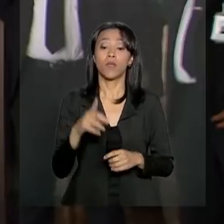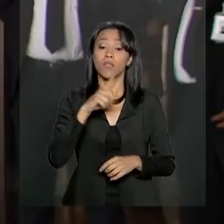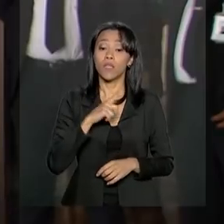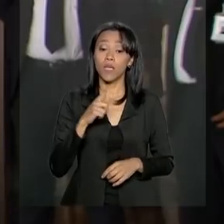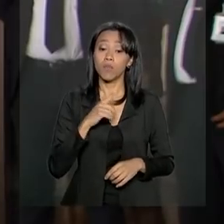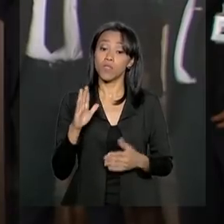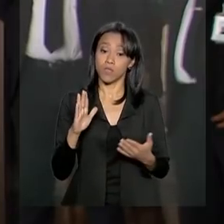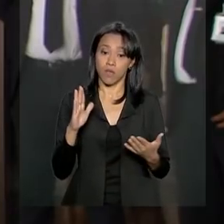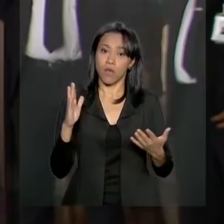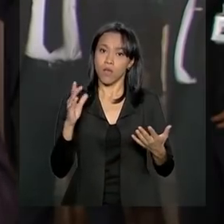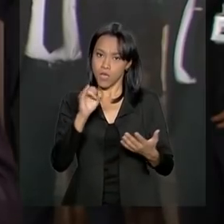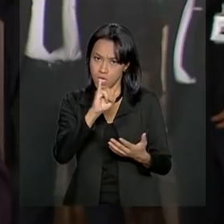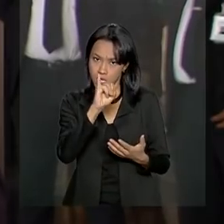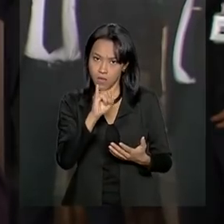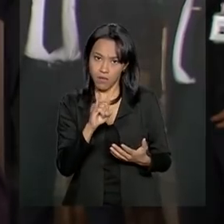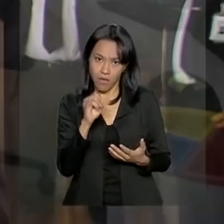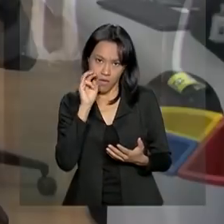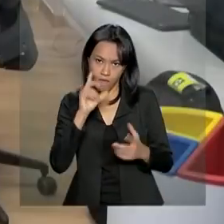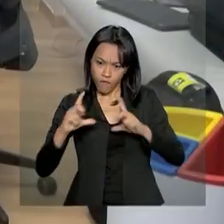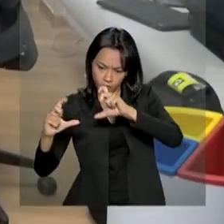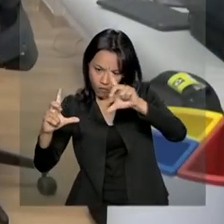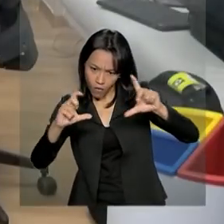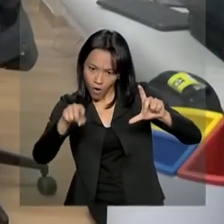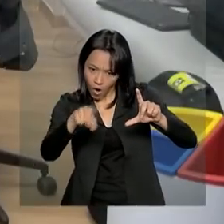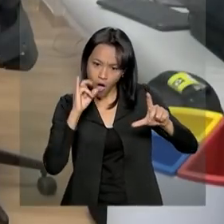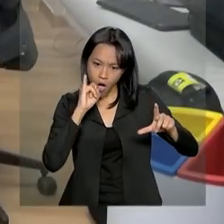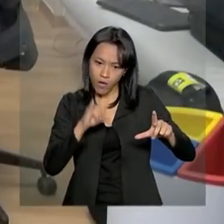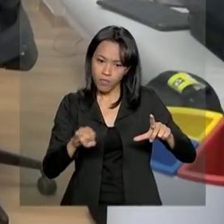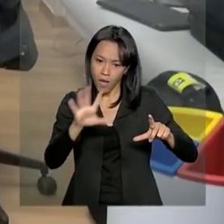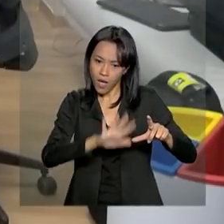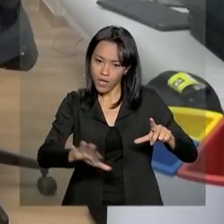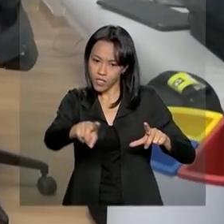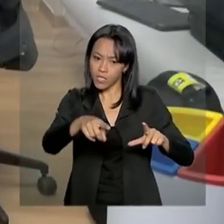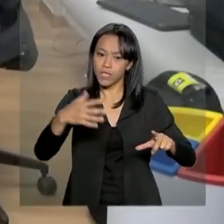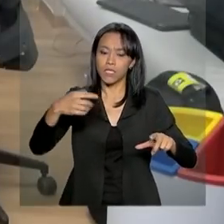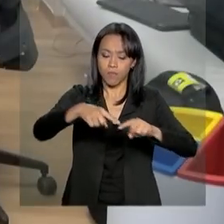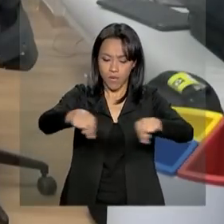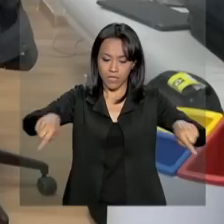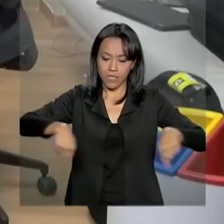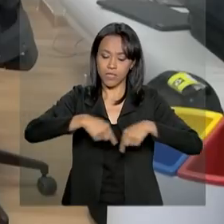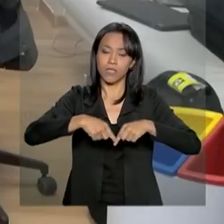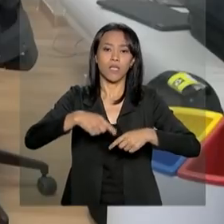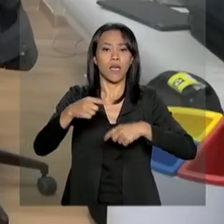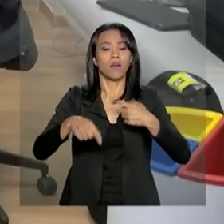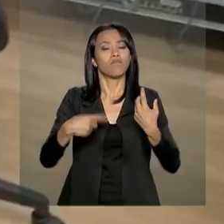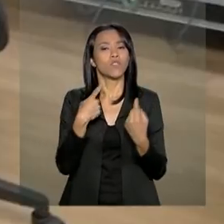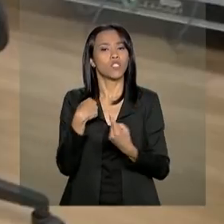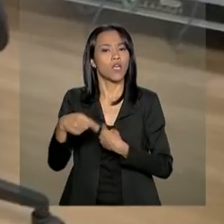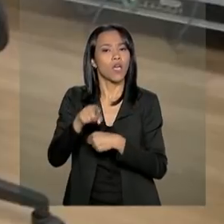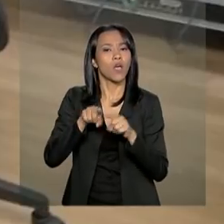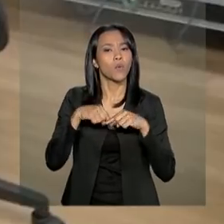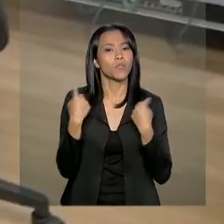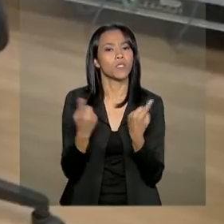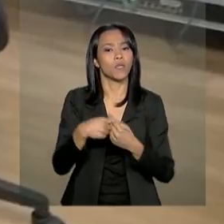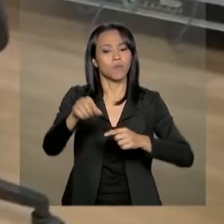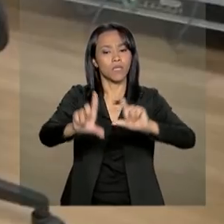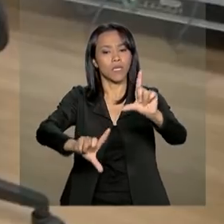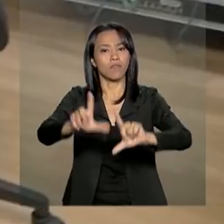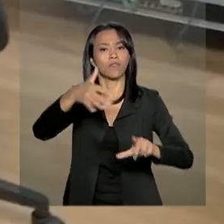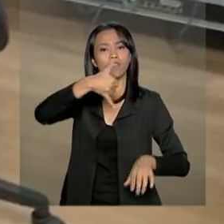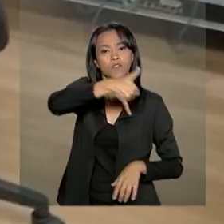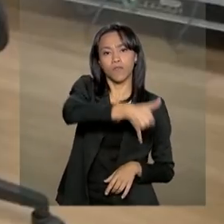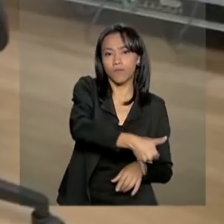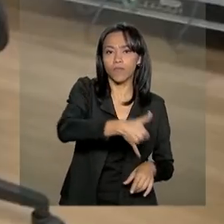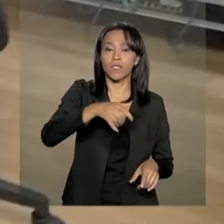algumas imagens deste local, que conta com salas de reunião, telefone fixo, uma televisão e também acesso